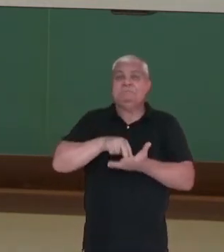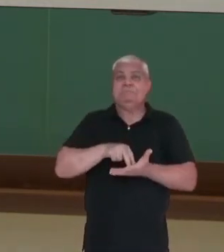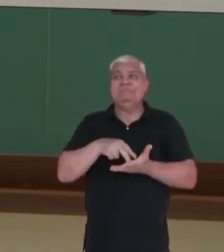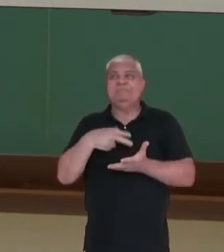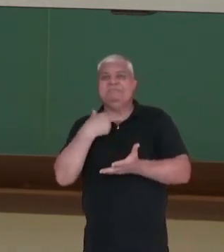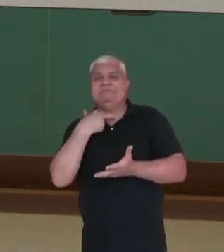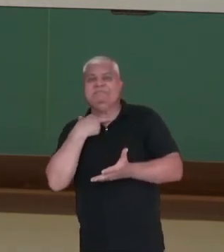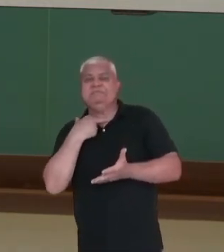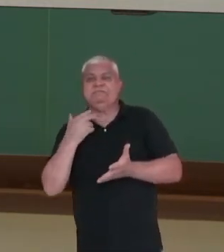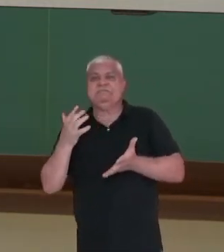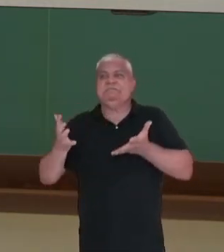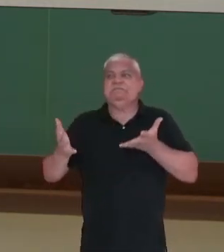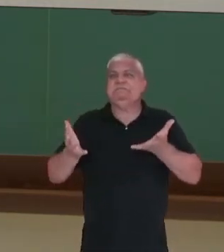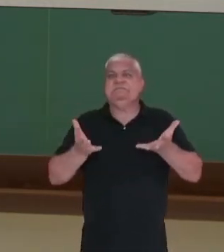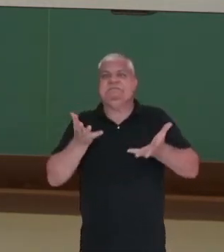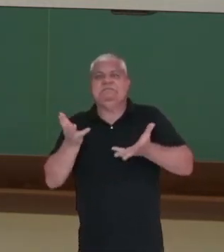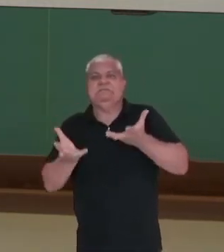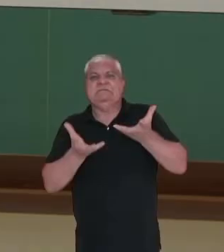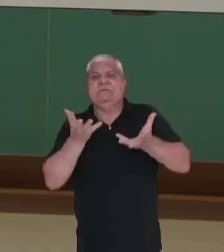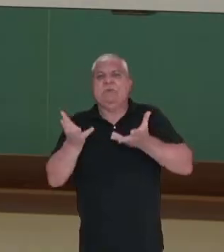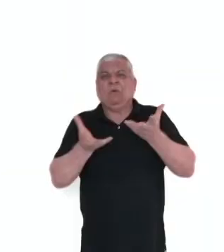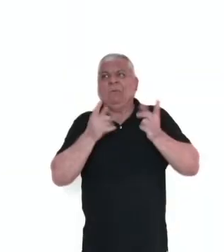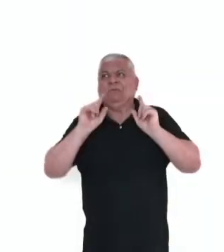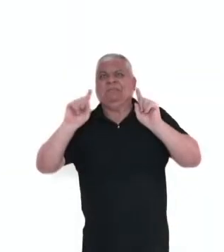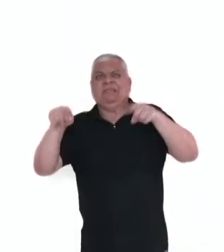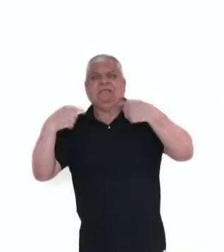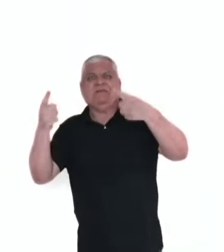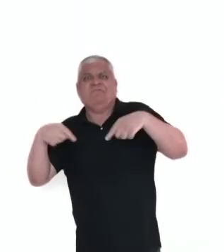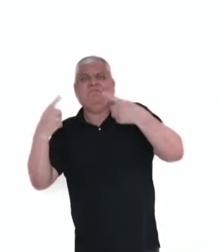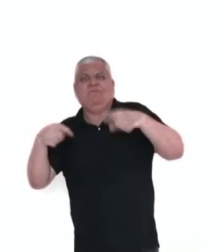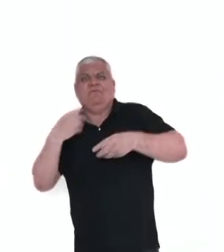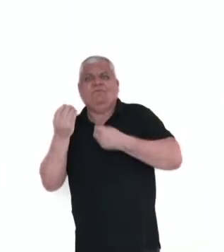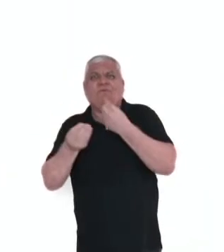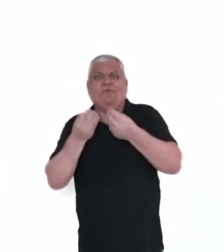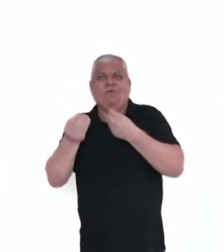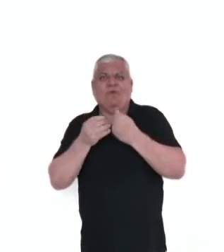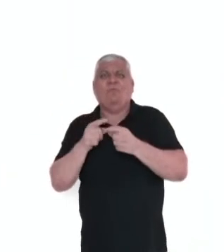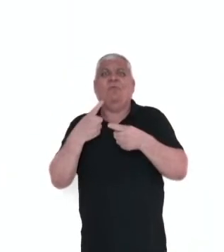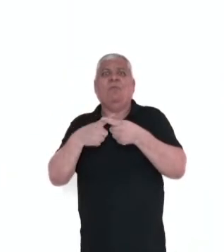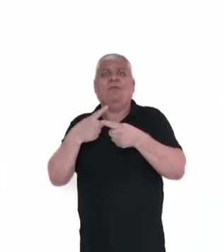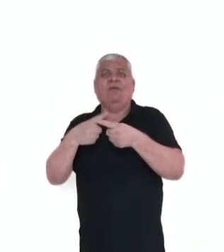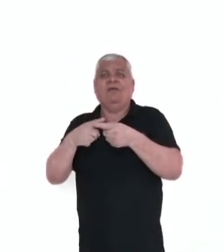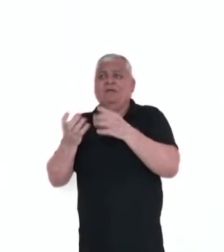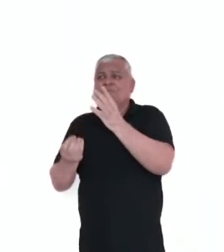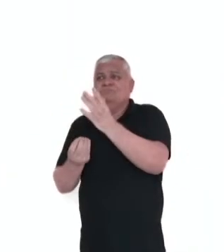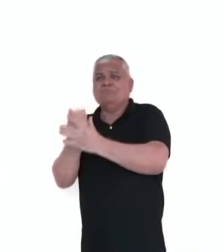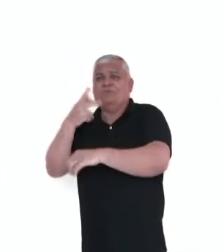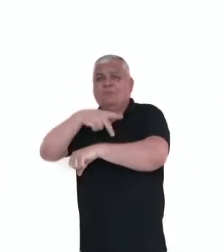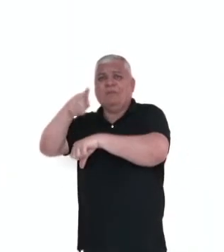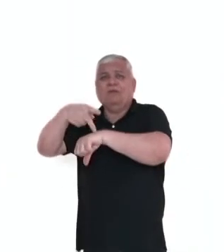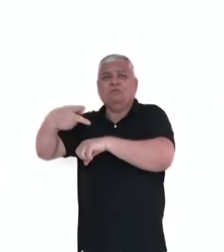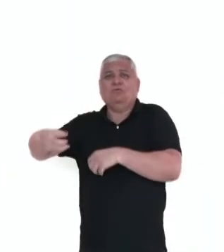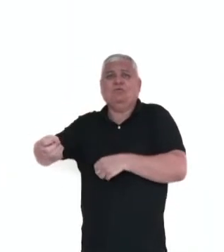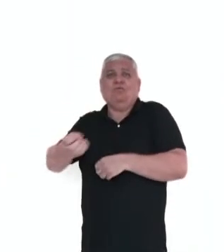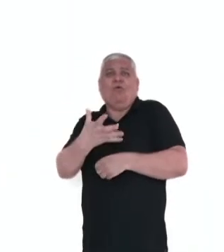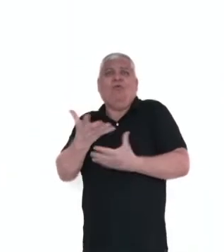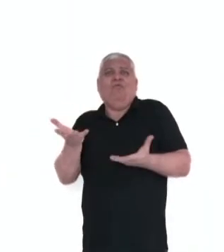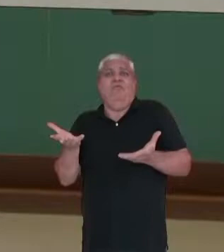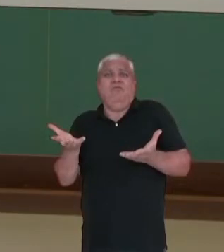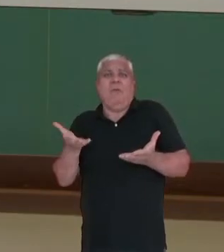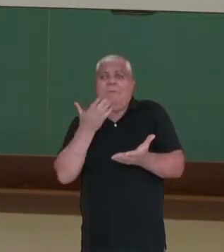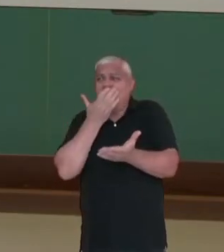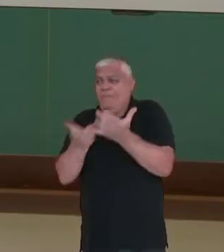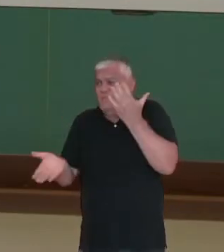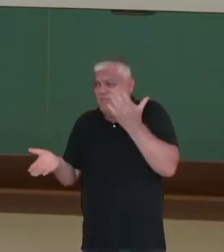de descolonização e deixou desafios a serem enfrentados pelos novos países. Imagine, né, você ter dentro de um